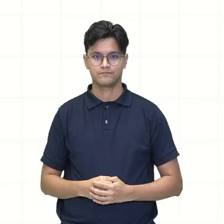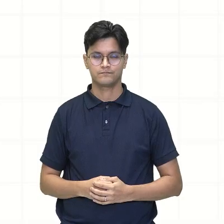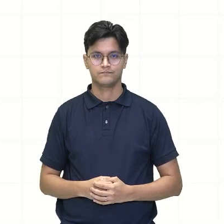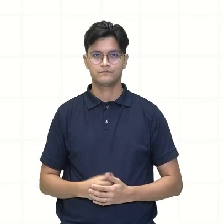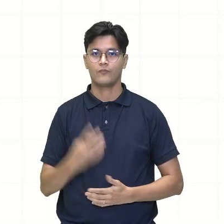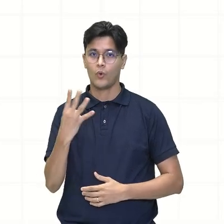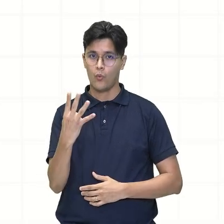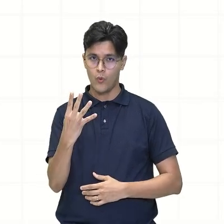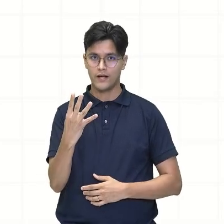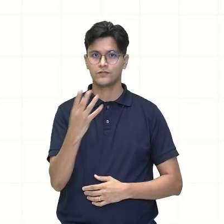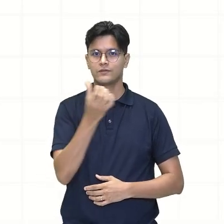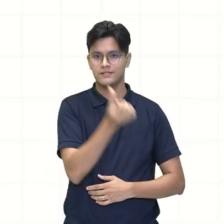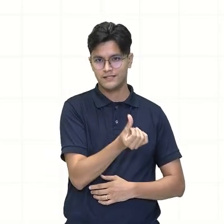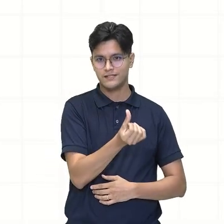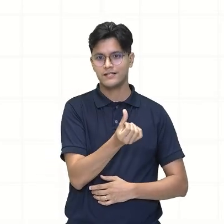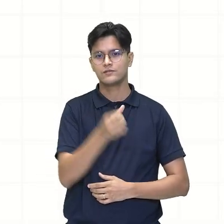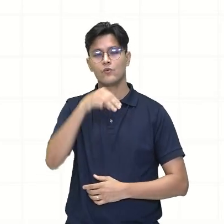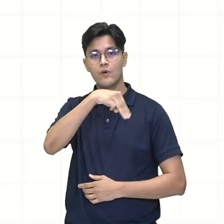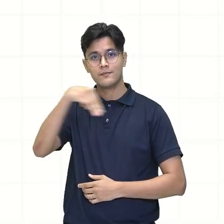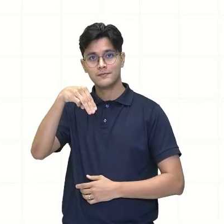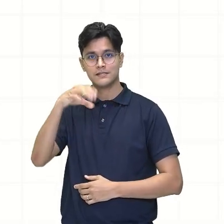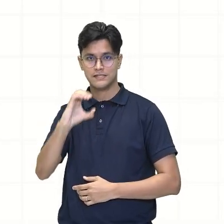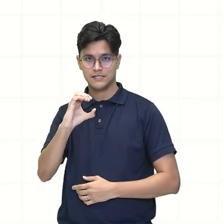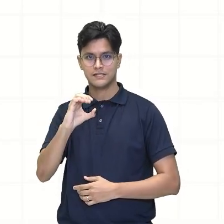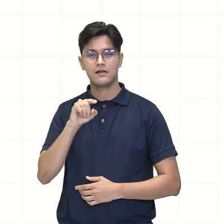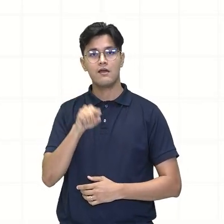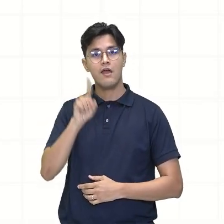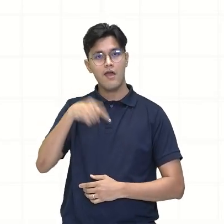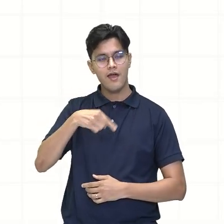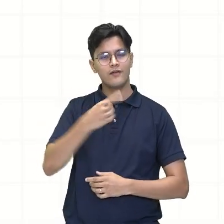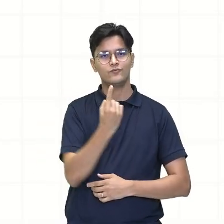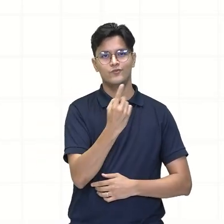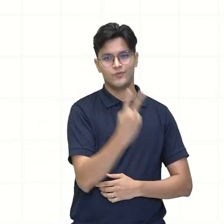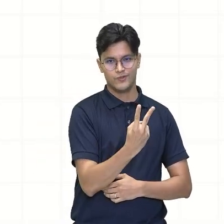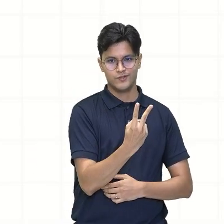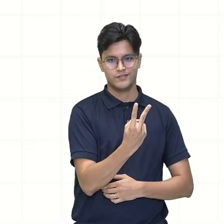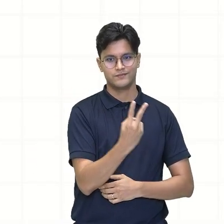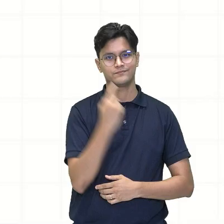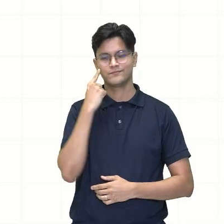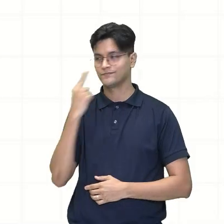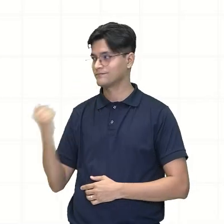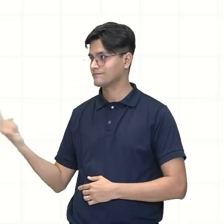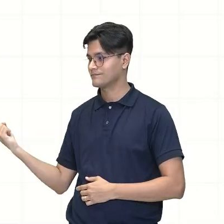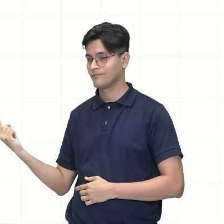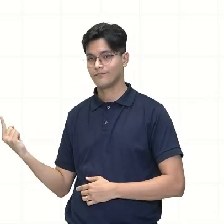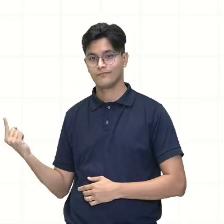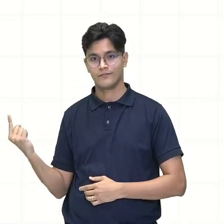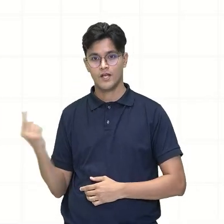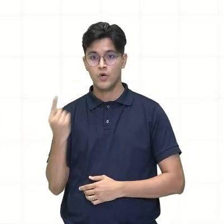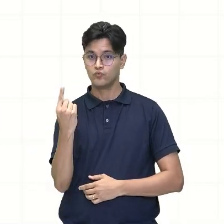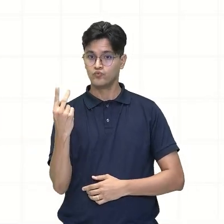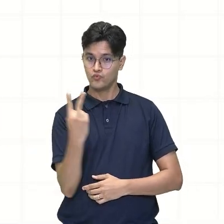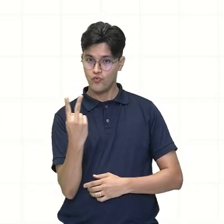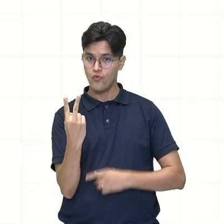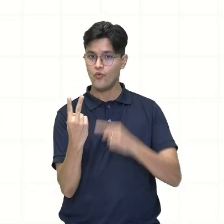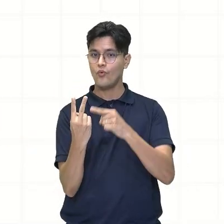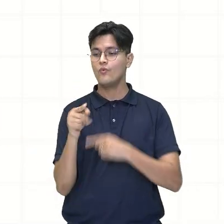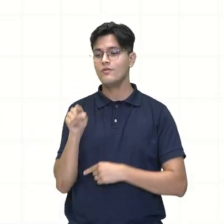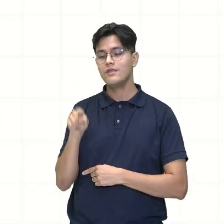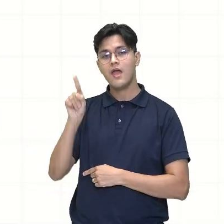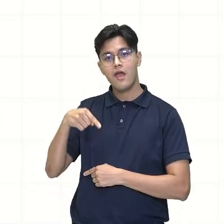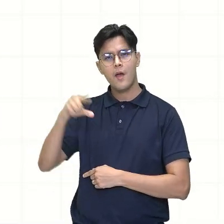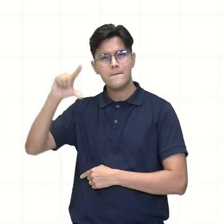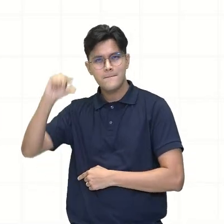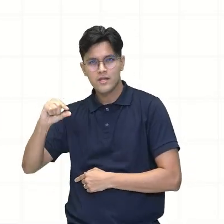entre 4 e 6 é o número 12. Né? 12 é o menor número que pode dividir tanto o 4 quanto